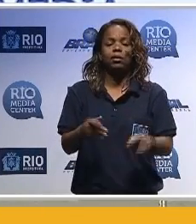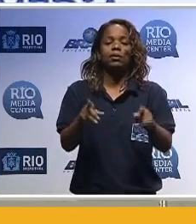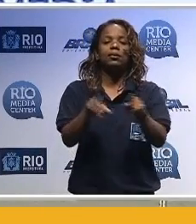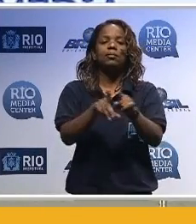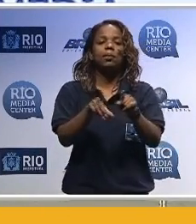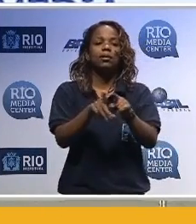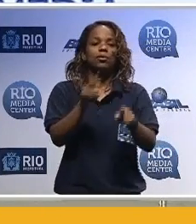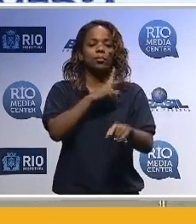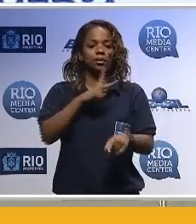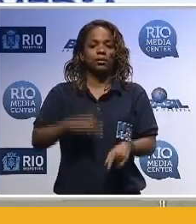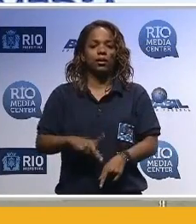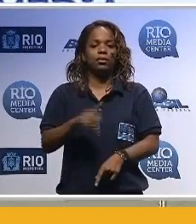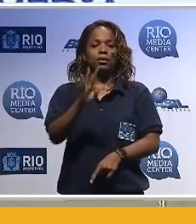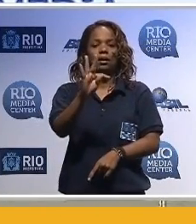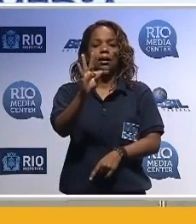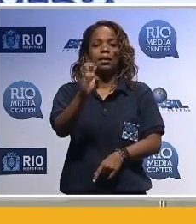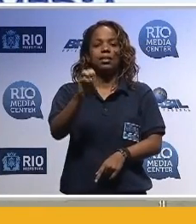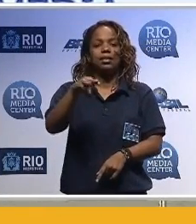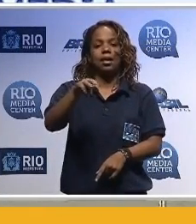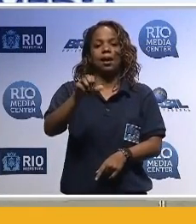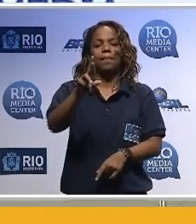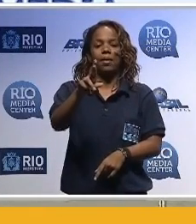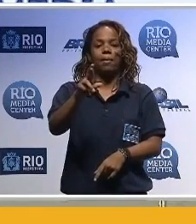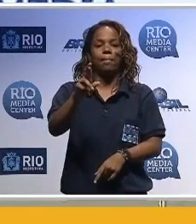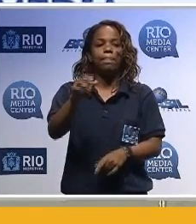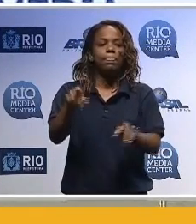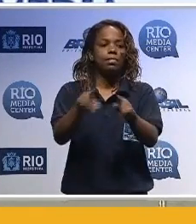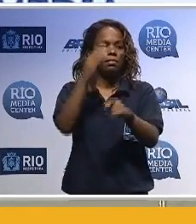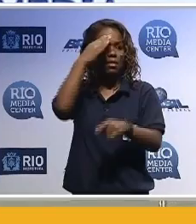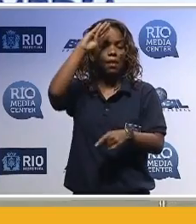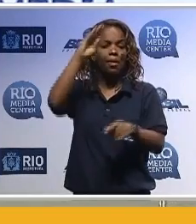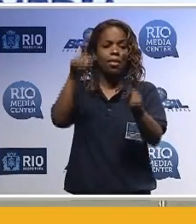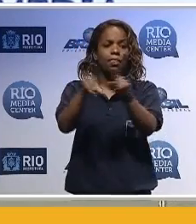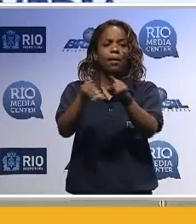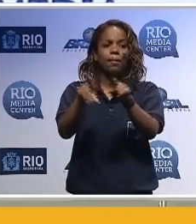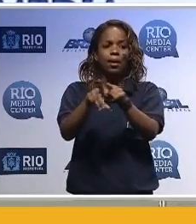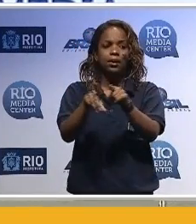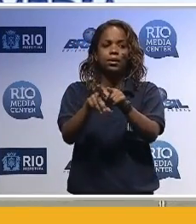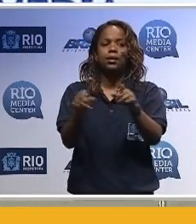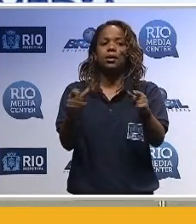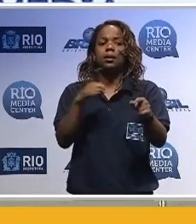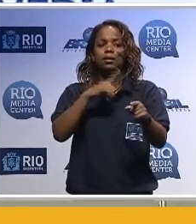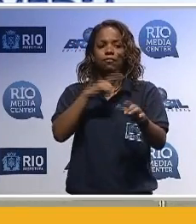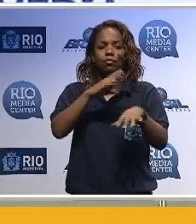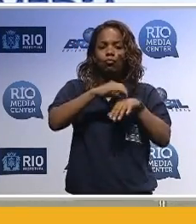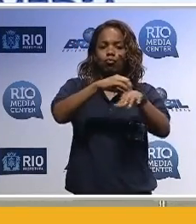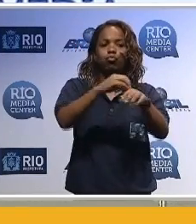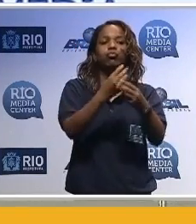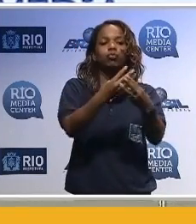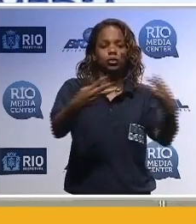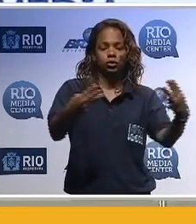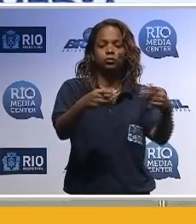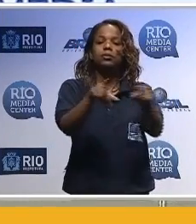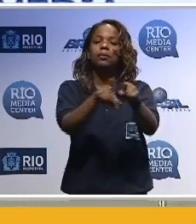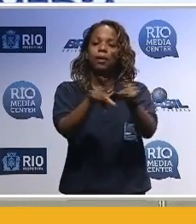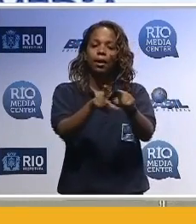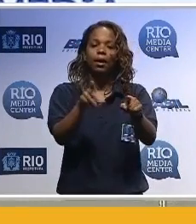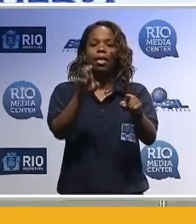do governo do presidente Temer. E estamos trabalhando fortemente para que, de fato, o turismo